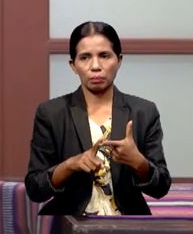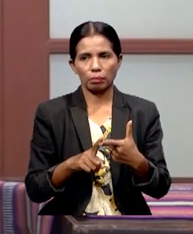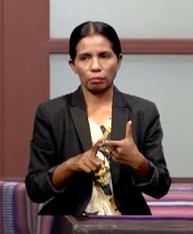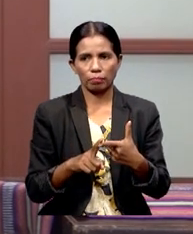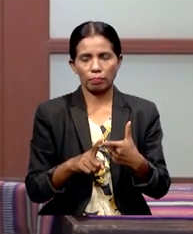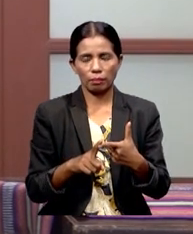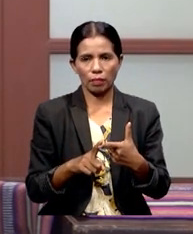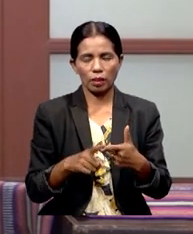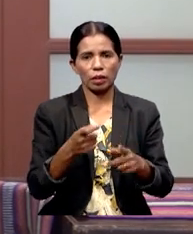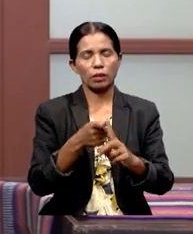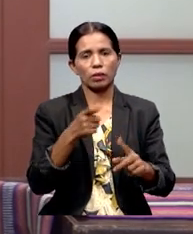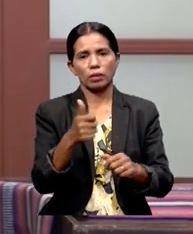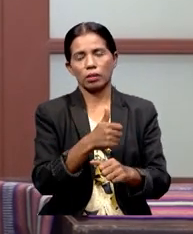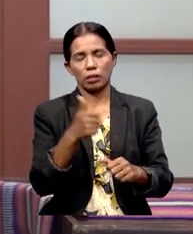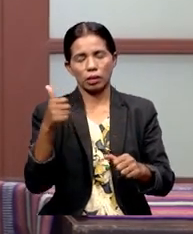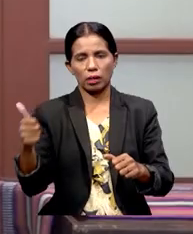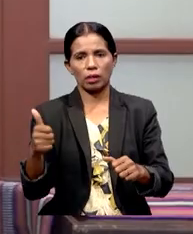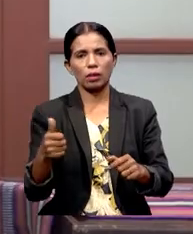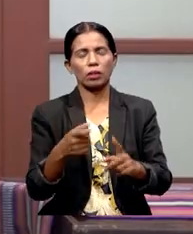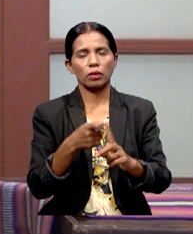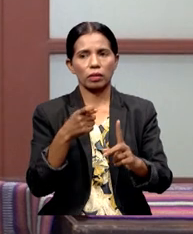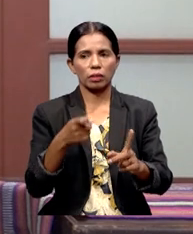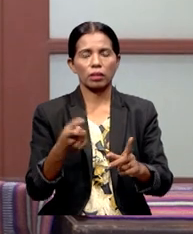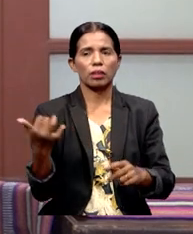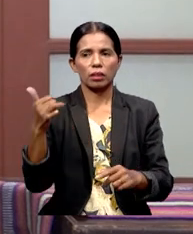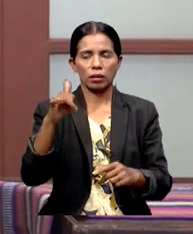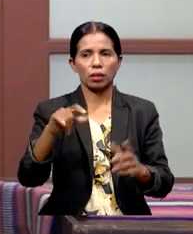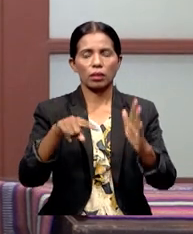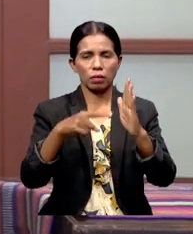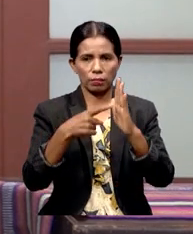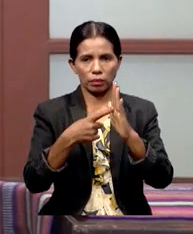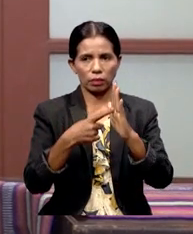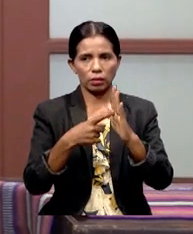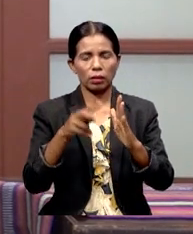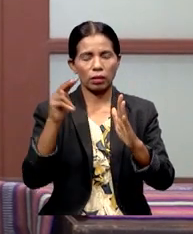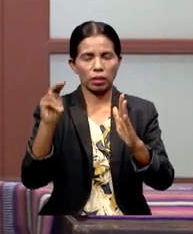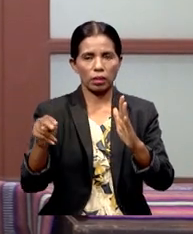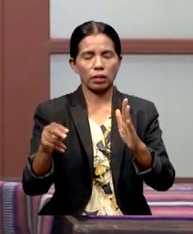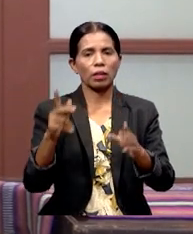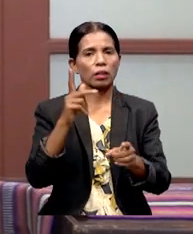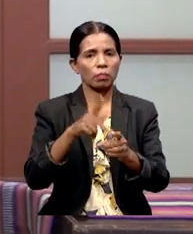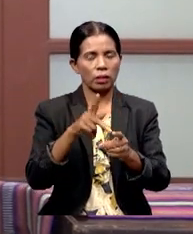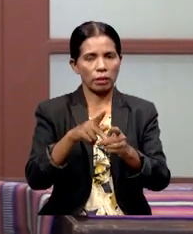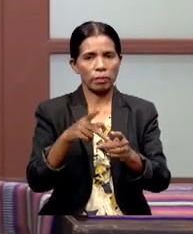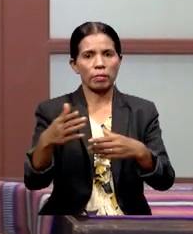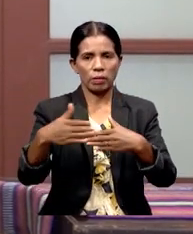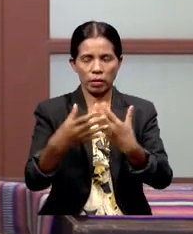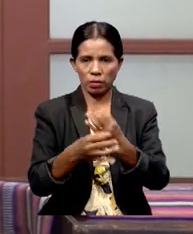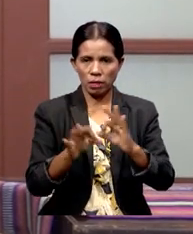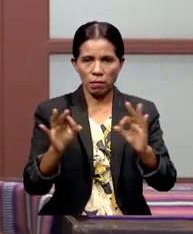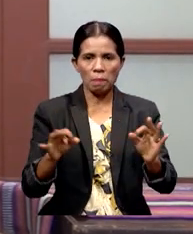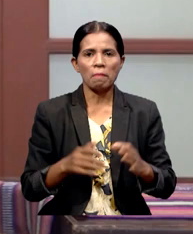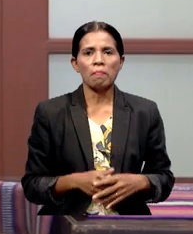parte balu usi plataforma nian sei hahu ninia desmantelamento ia meados